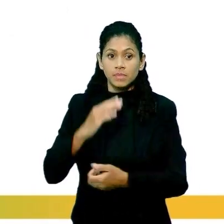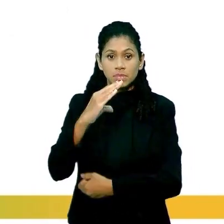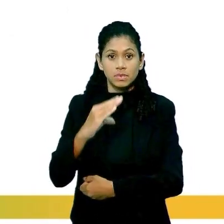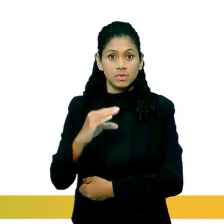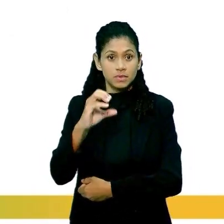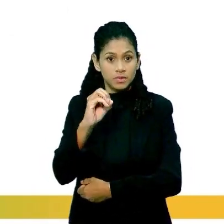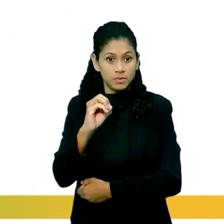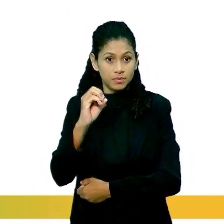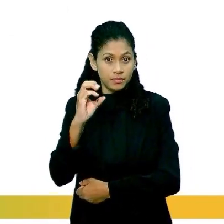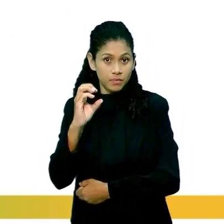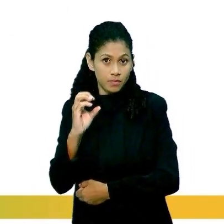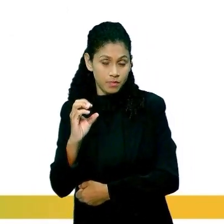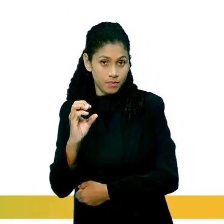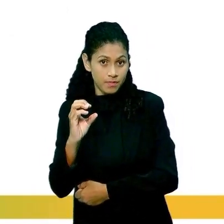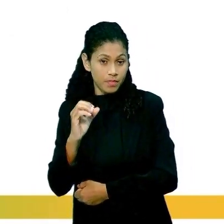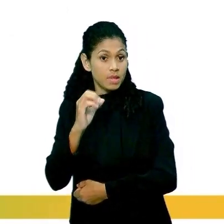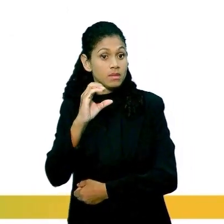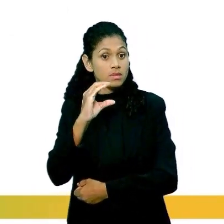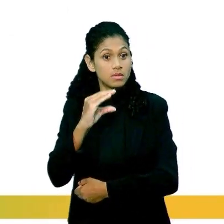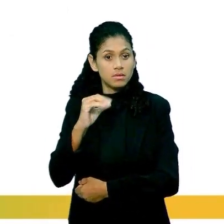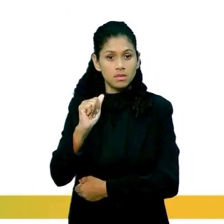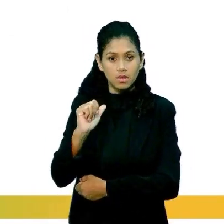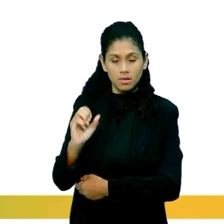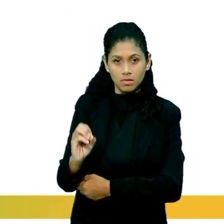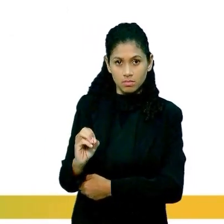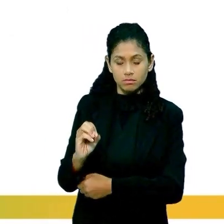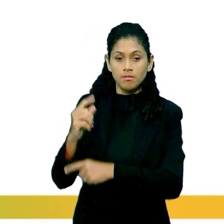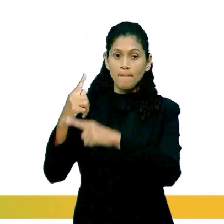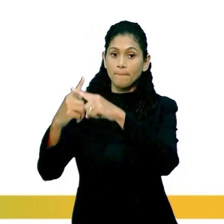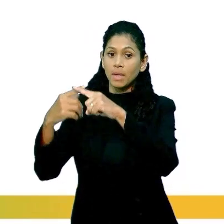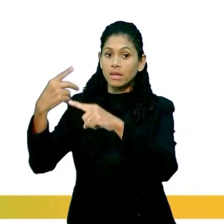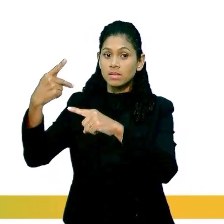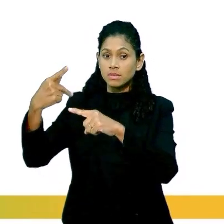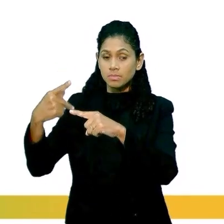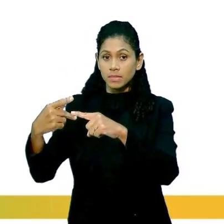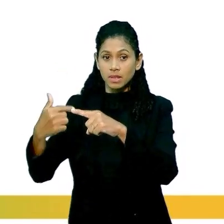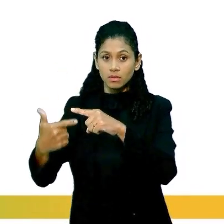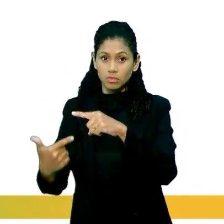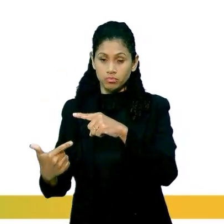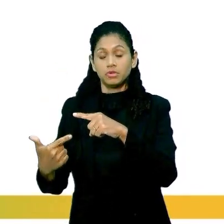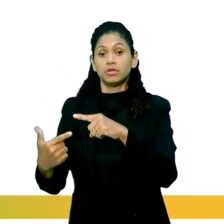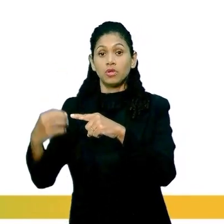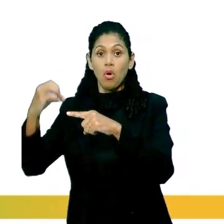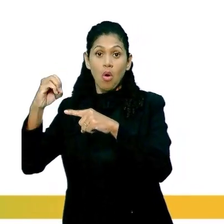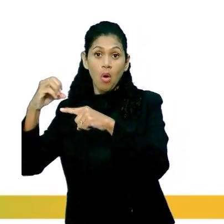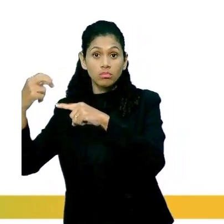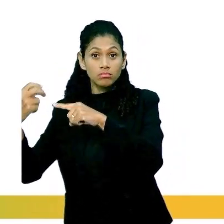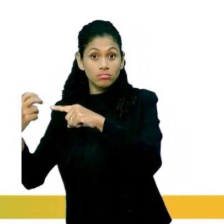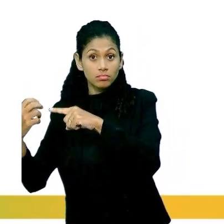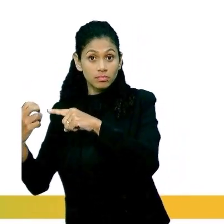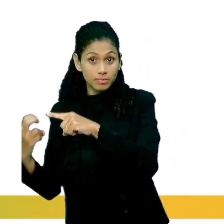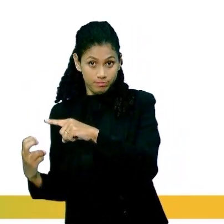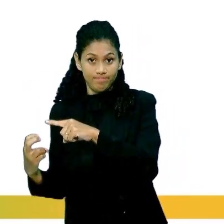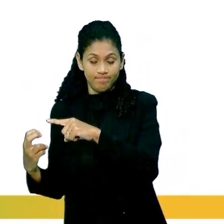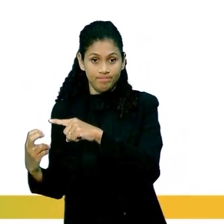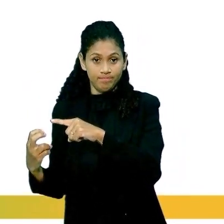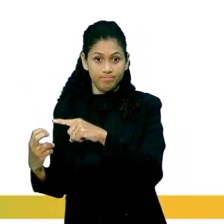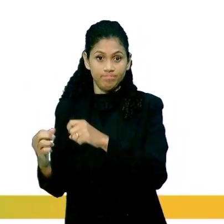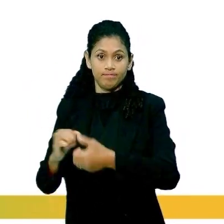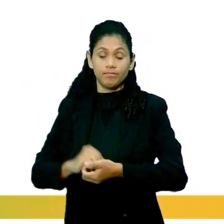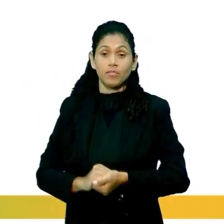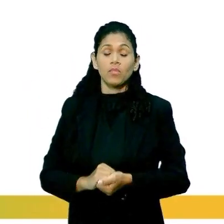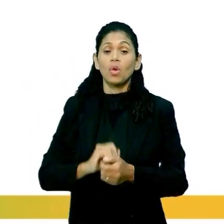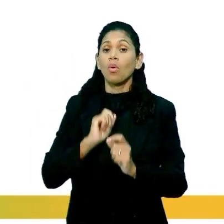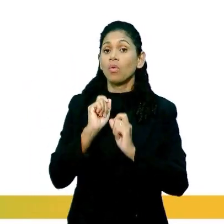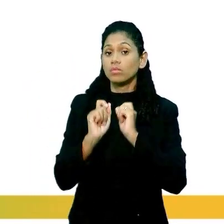cálcio reagindo com pentóxido de fósforo, produzindo fosfato de cálcio. O